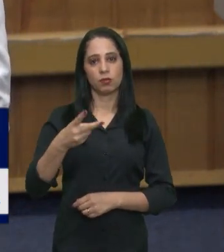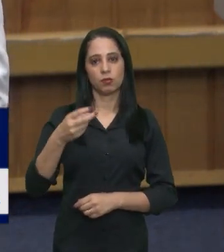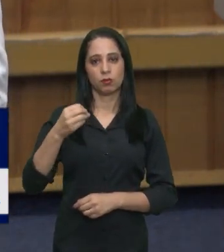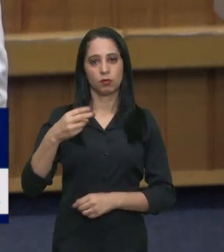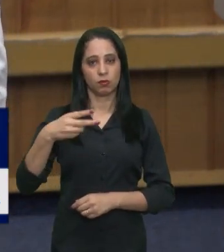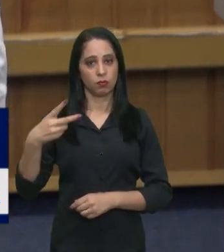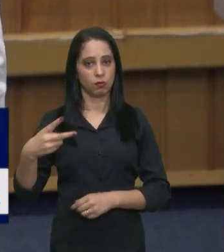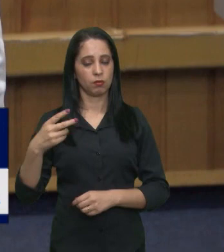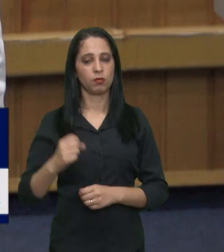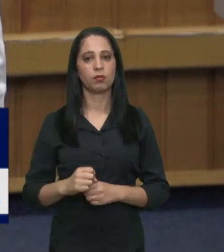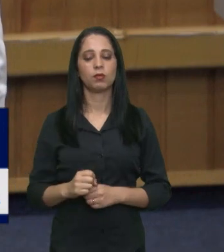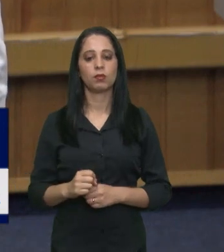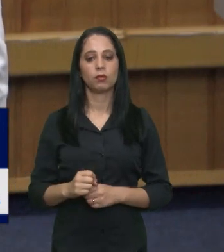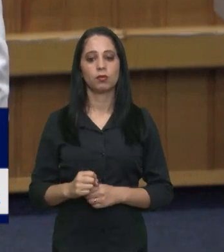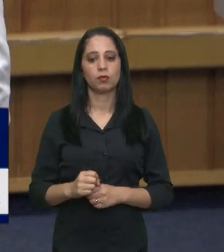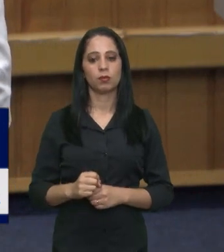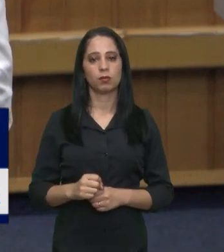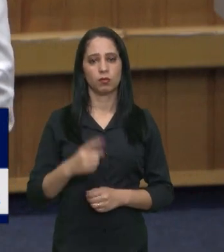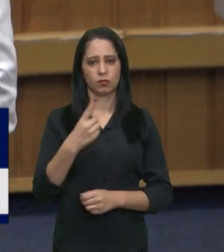1593/2022,